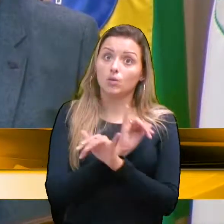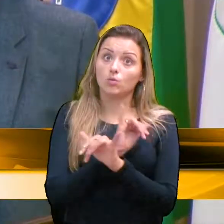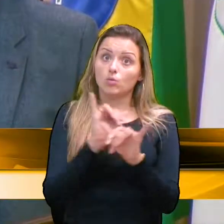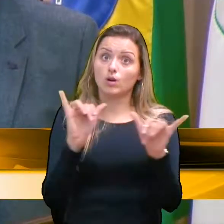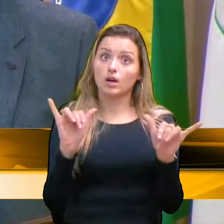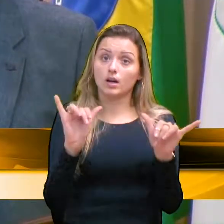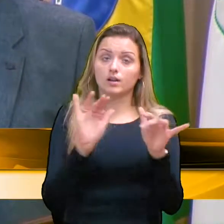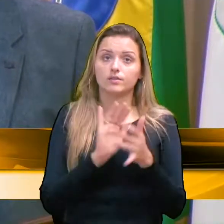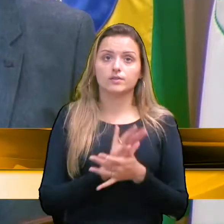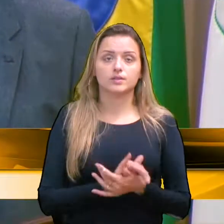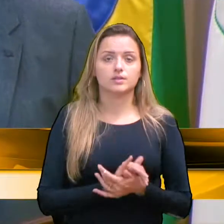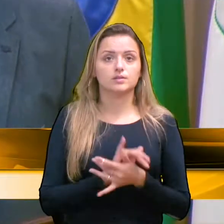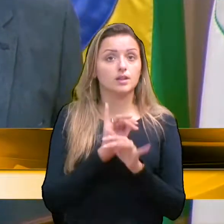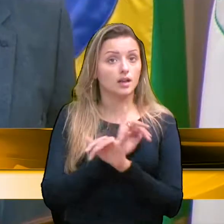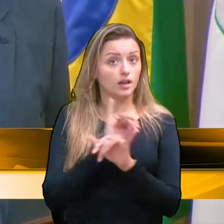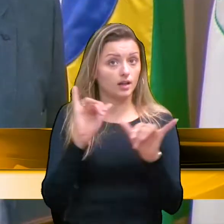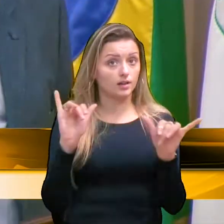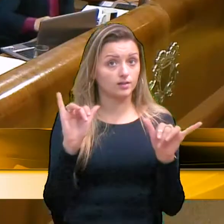né?